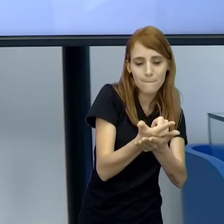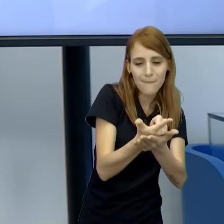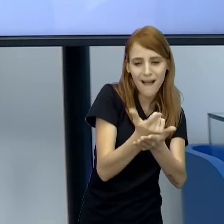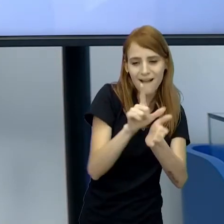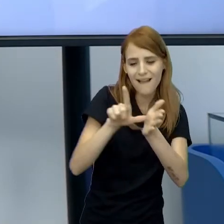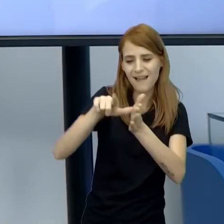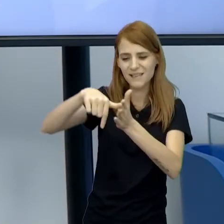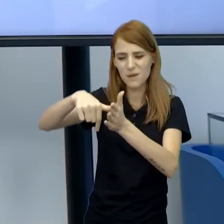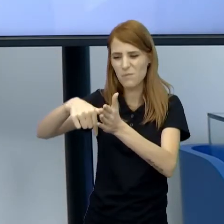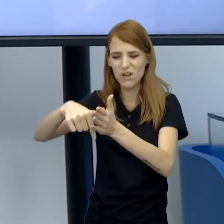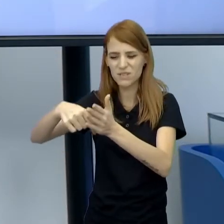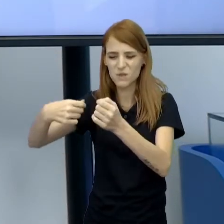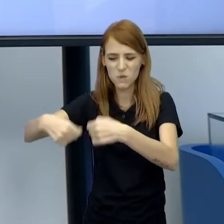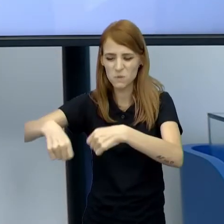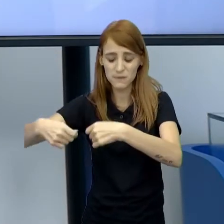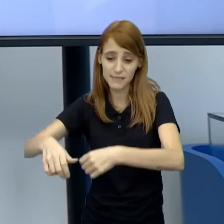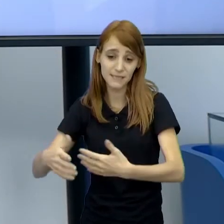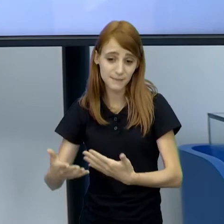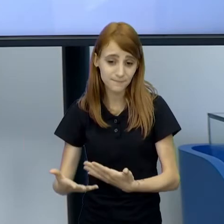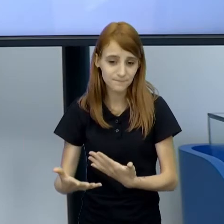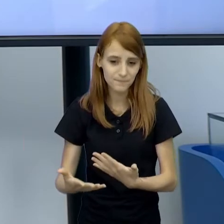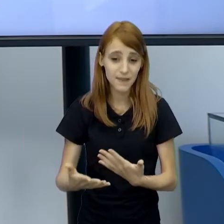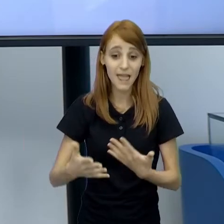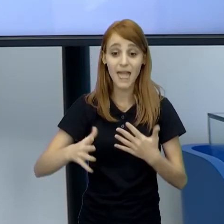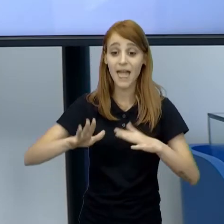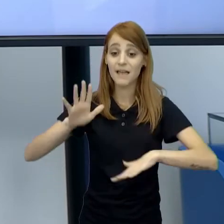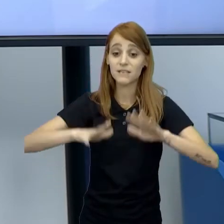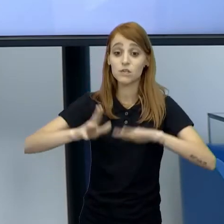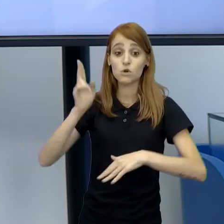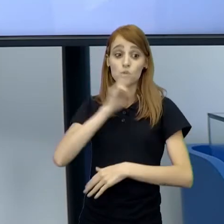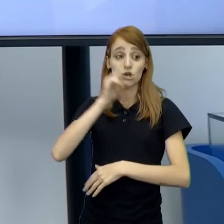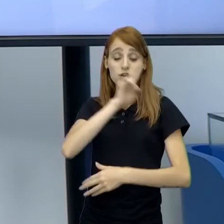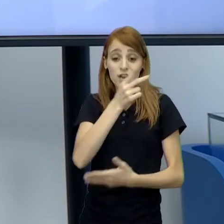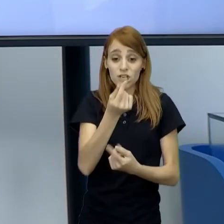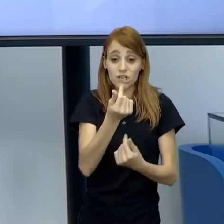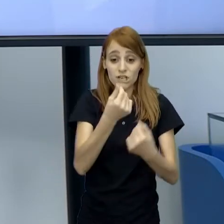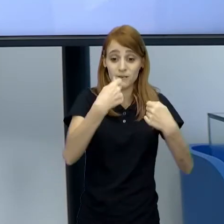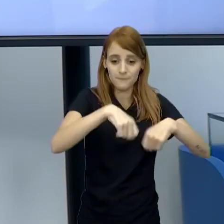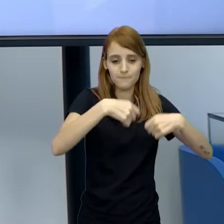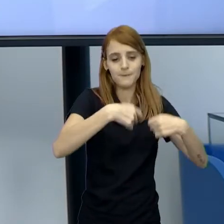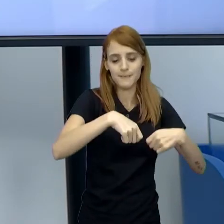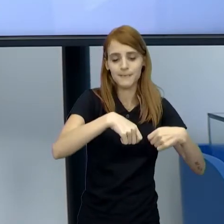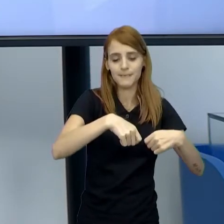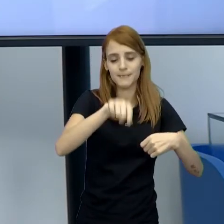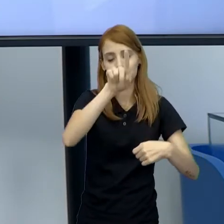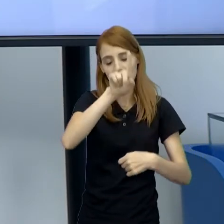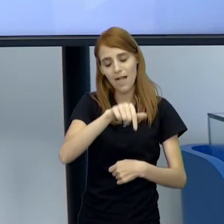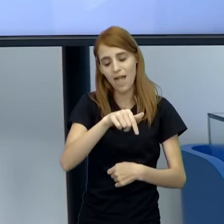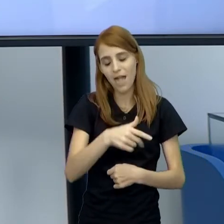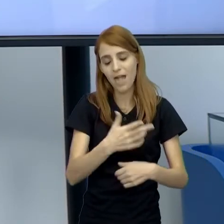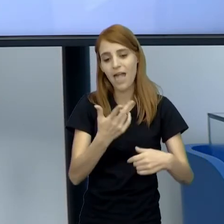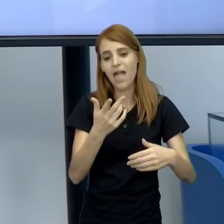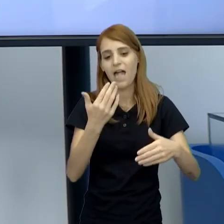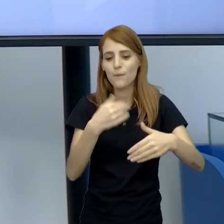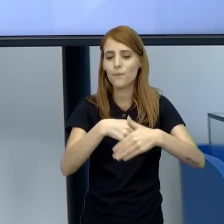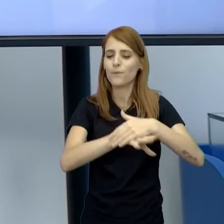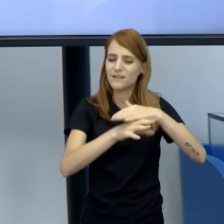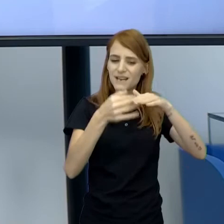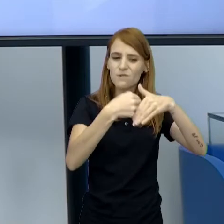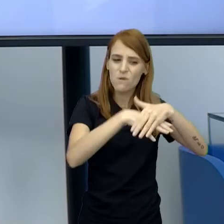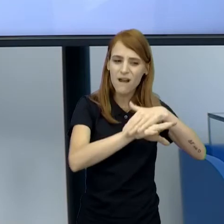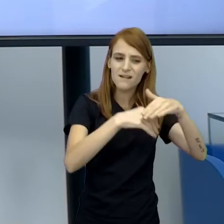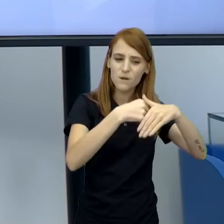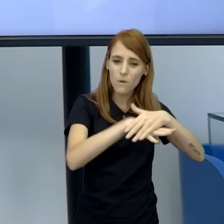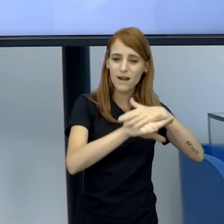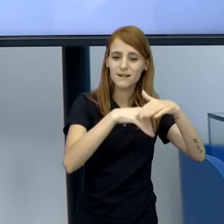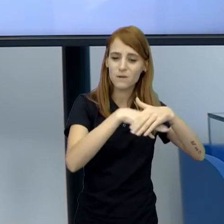de algum socorro pode acontecer e o realizado é diferente. Que é aquela reserva, né, que a gente sempre fala pra gente